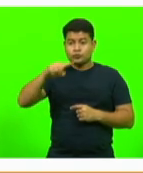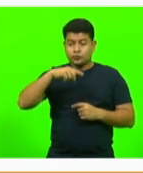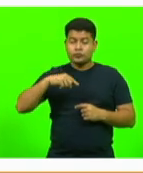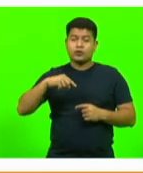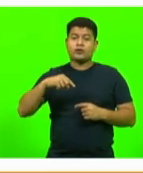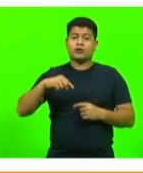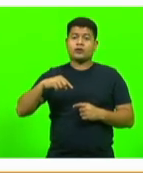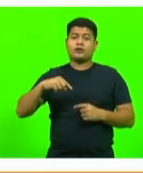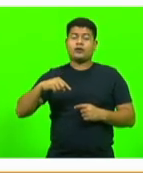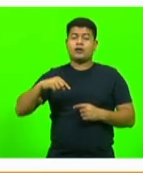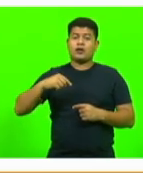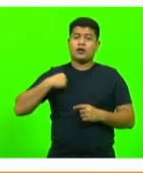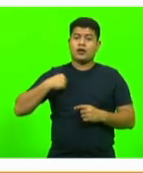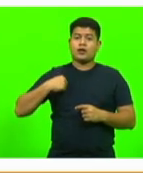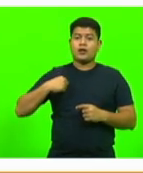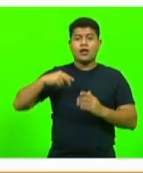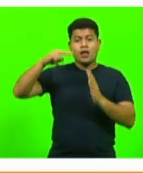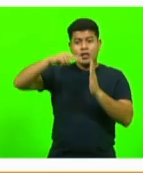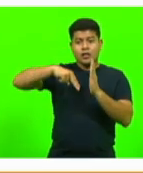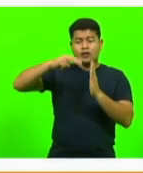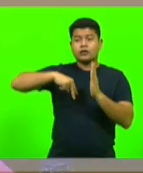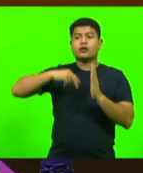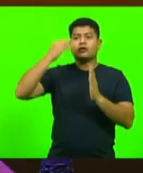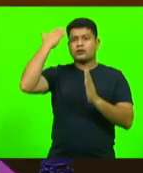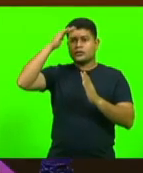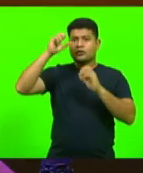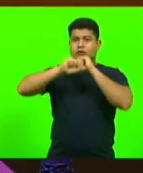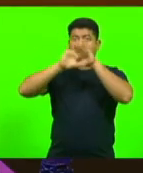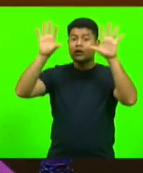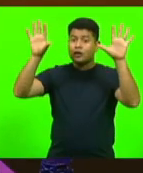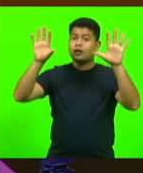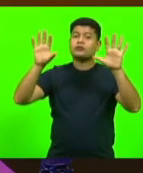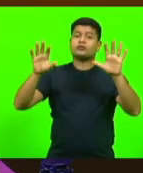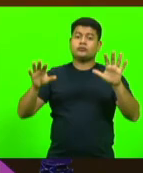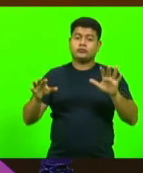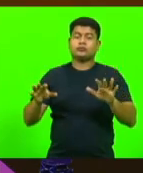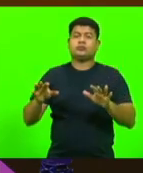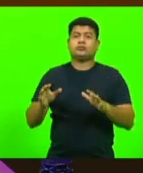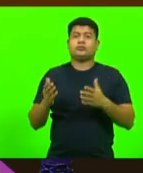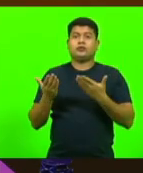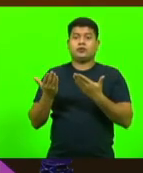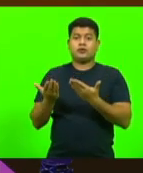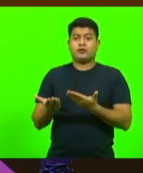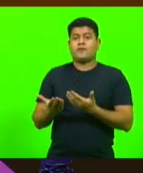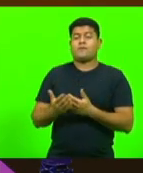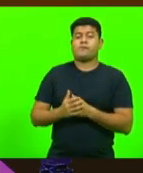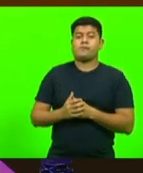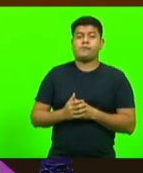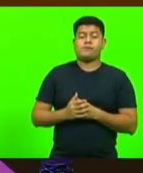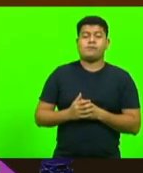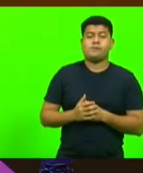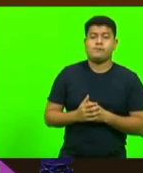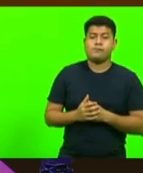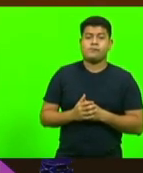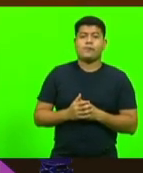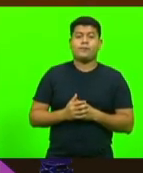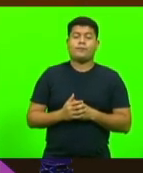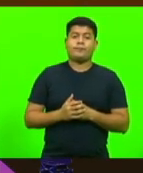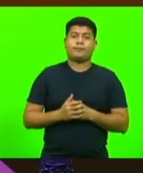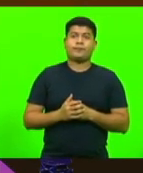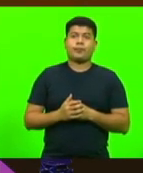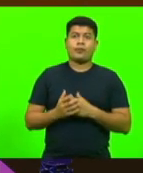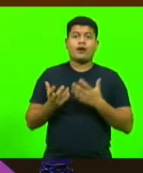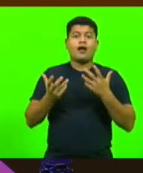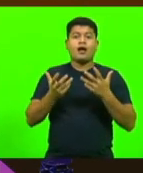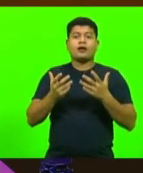essa a leitura tem conhecimento para saber afirmação de instrumentos de cooperação é poder é terceirizar